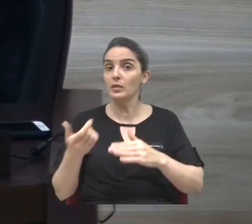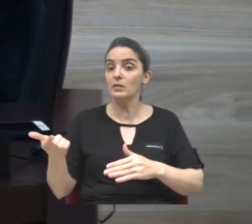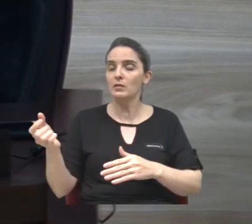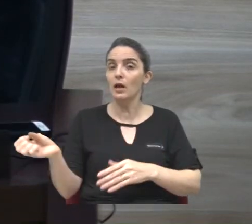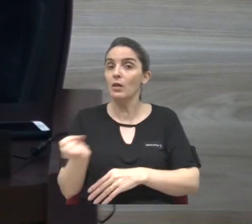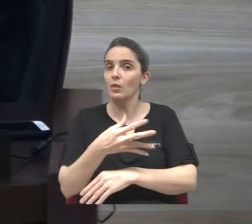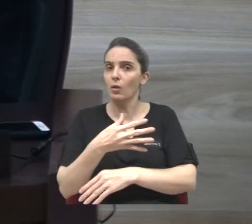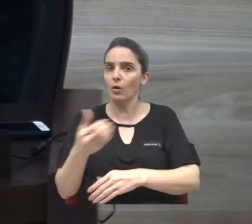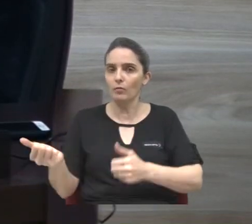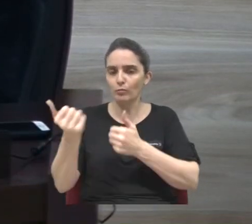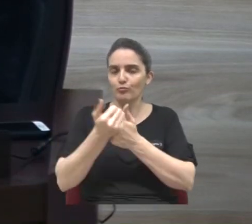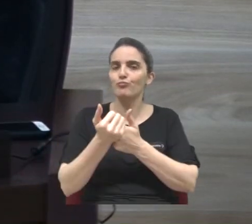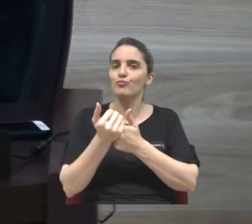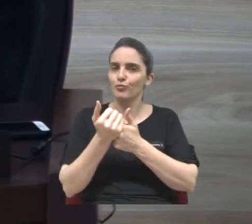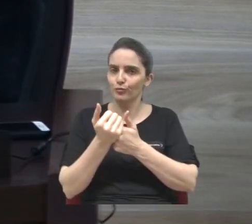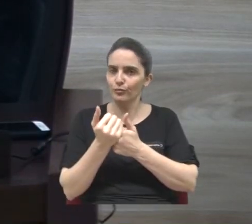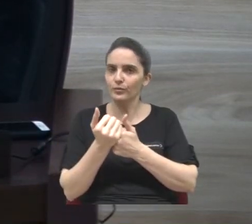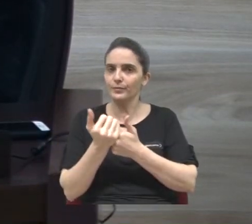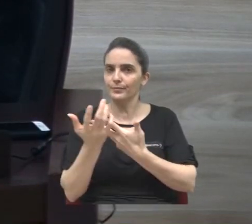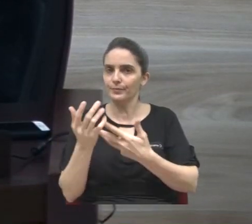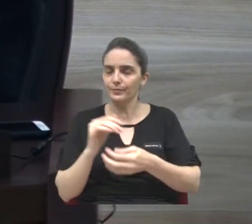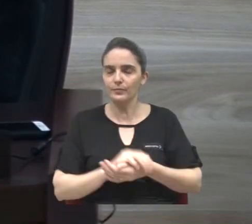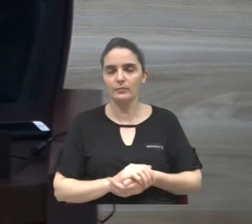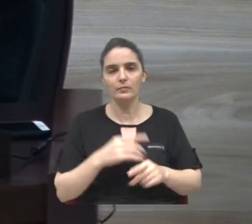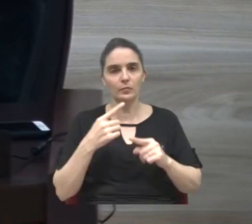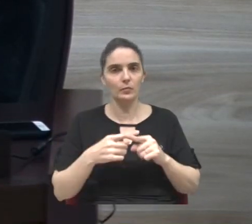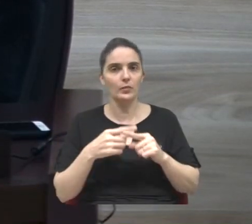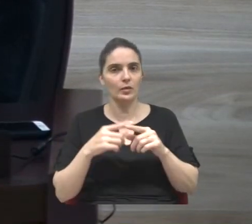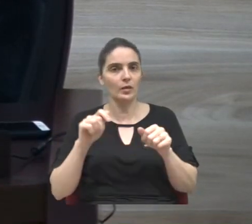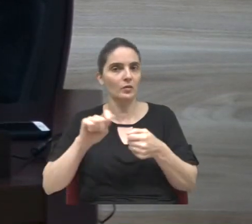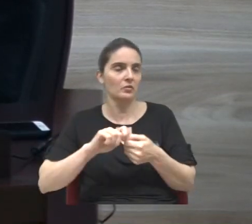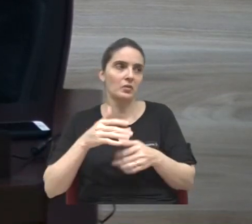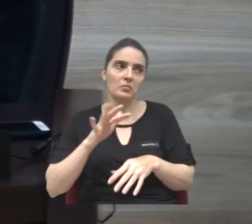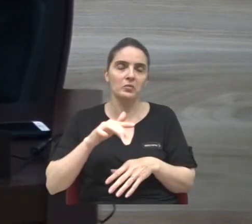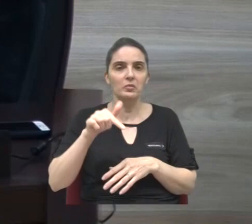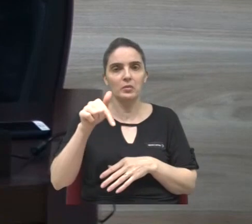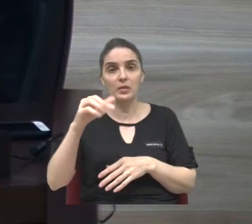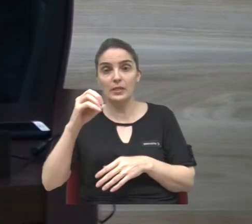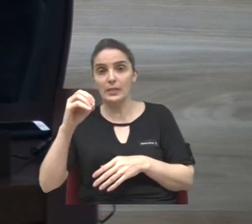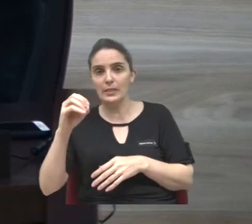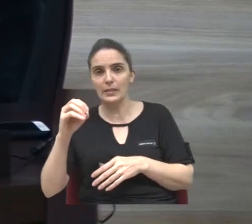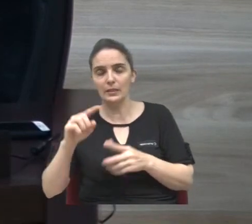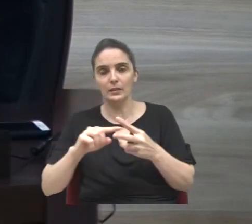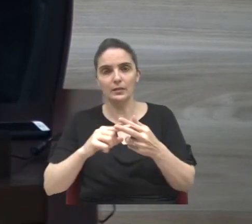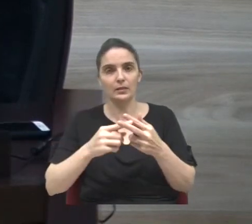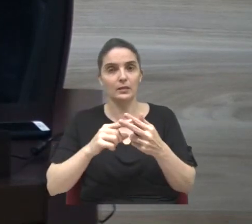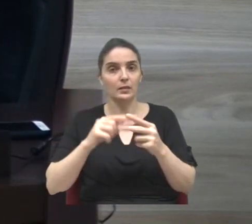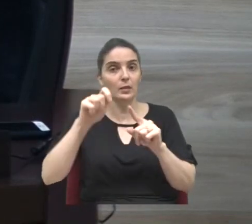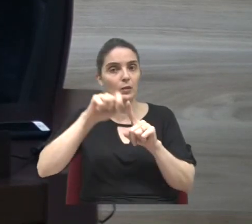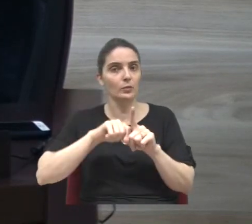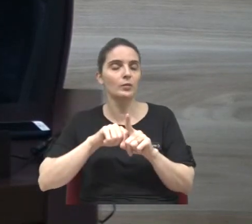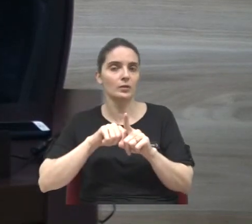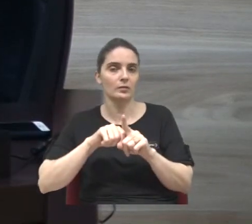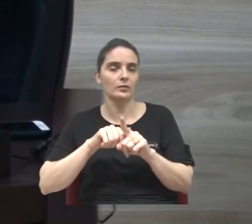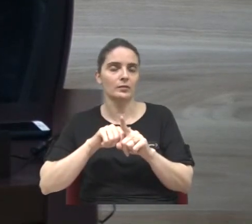Além de informar que realizam em torno de 700 reparos como esse por mês. Volume 3,